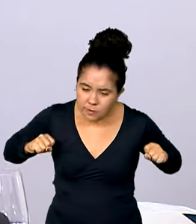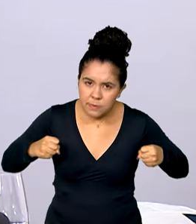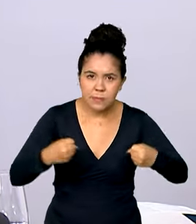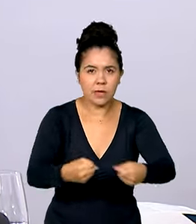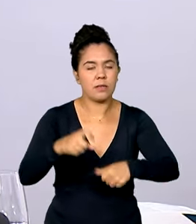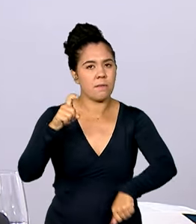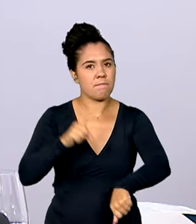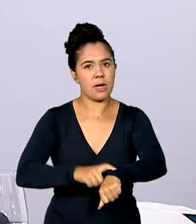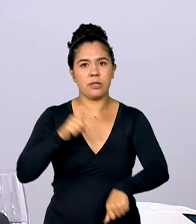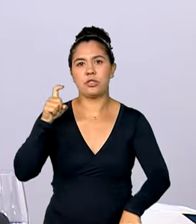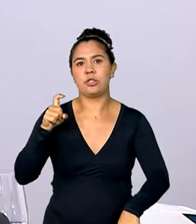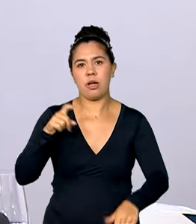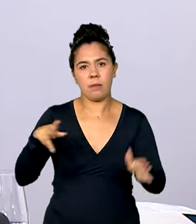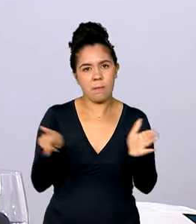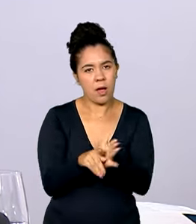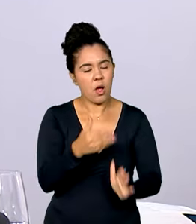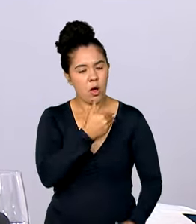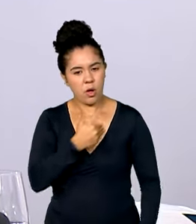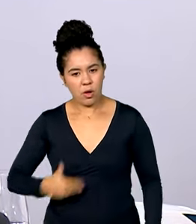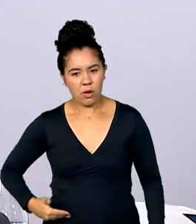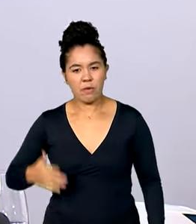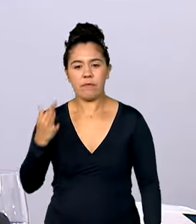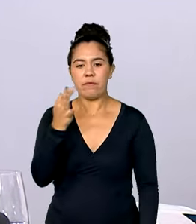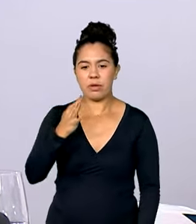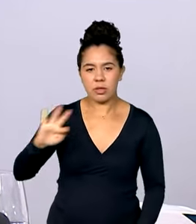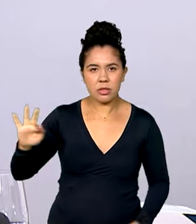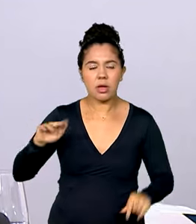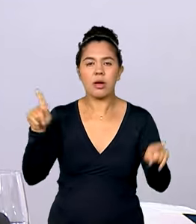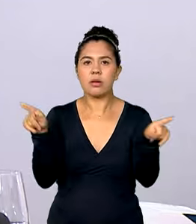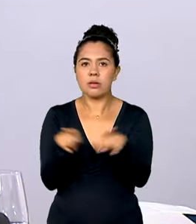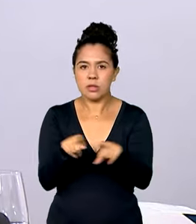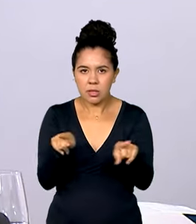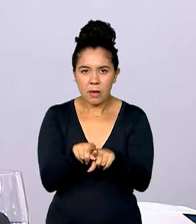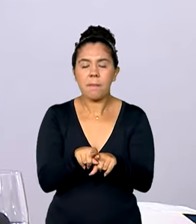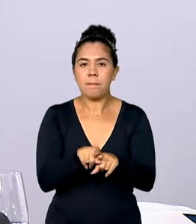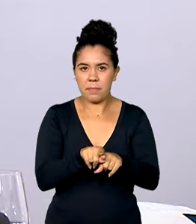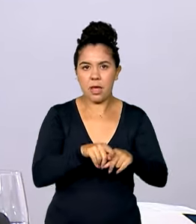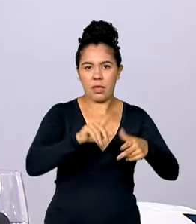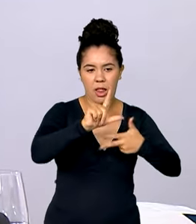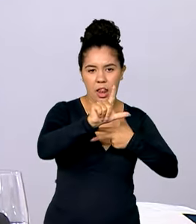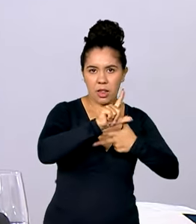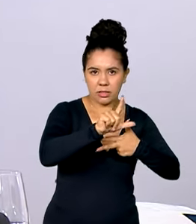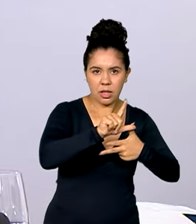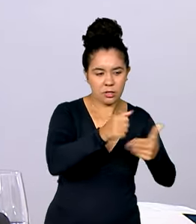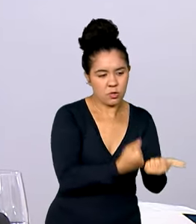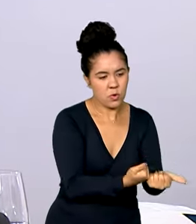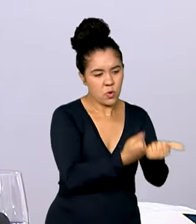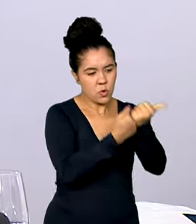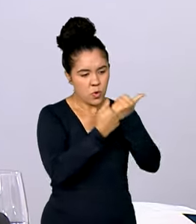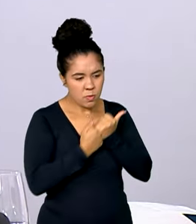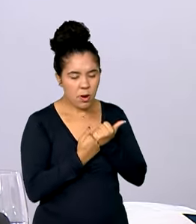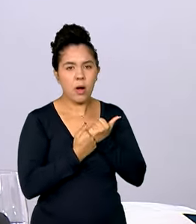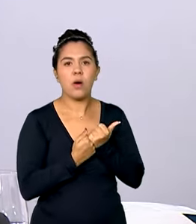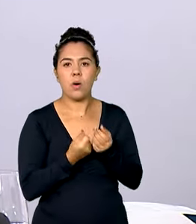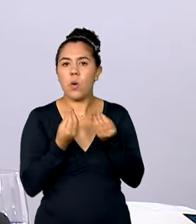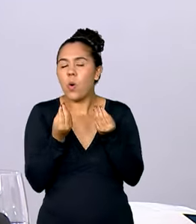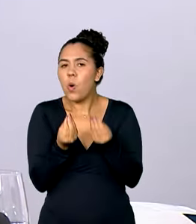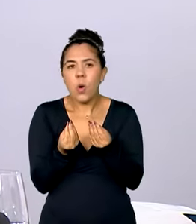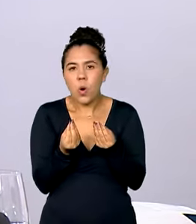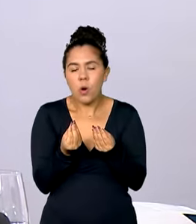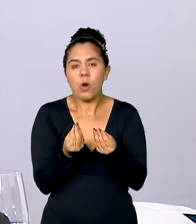do governo federal e com a colaboração do Poder Legislativo, na nossa opinião, devem ser no sentido